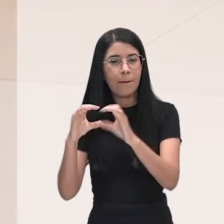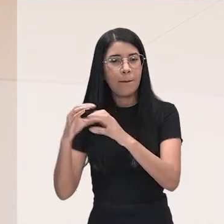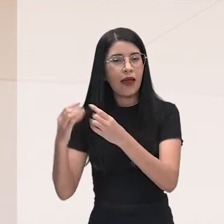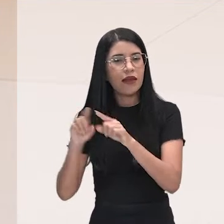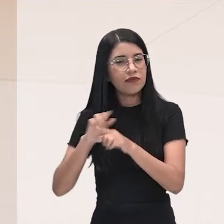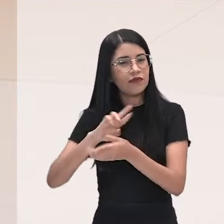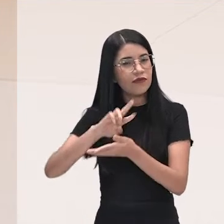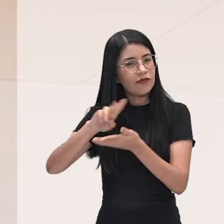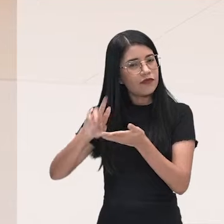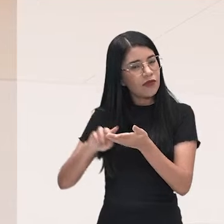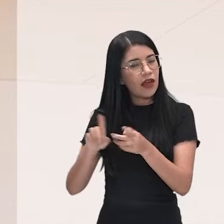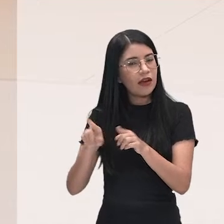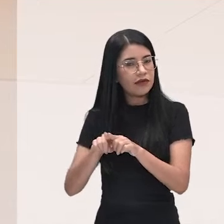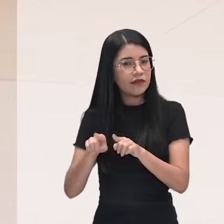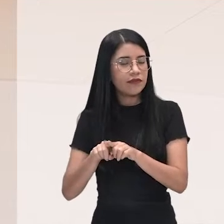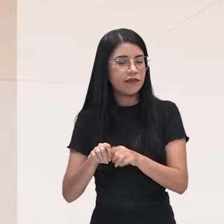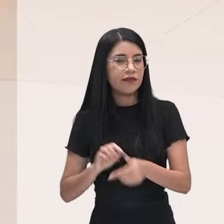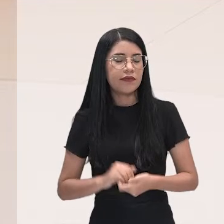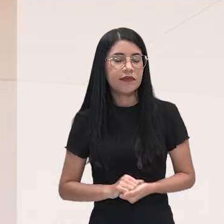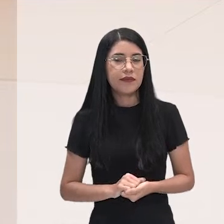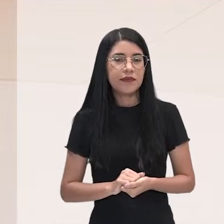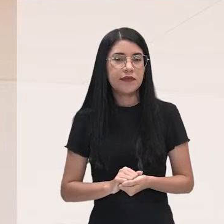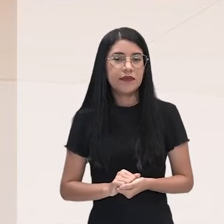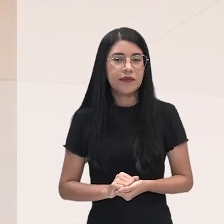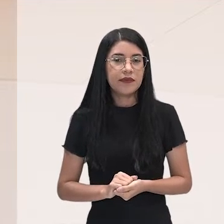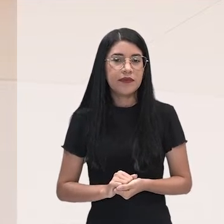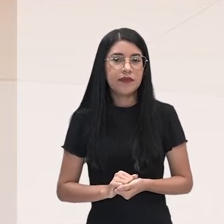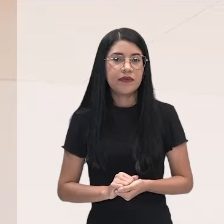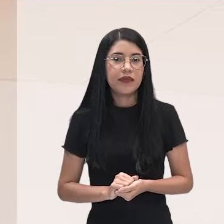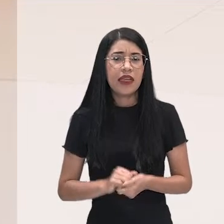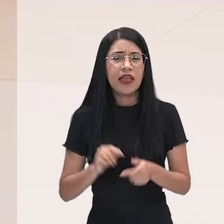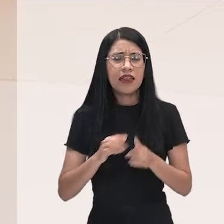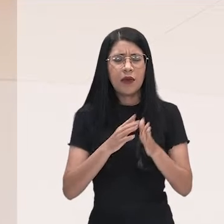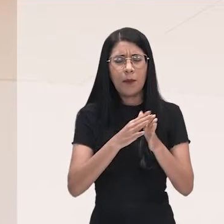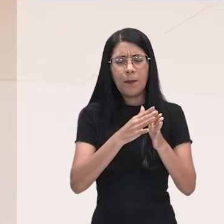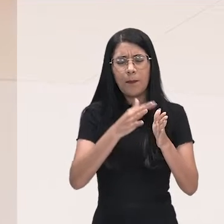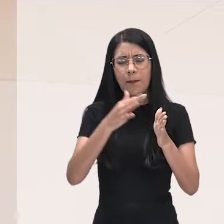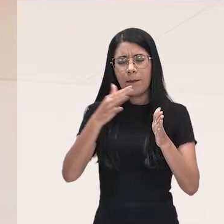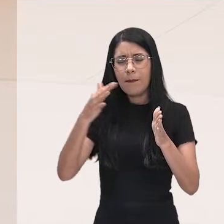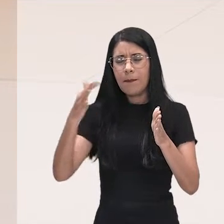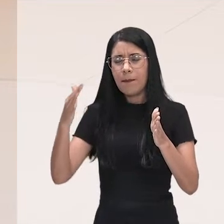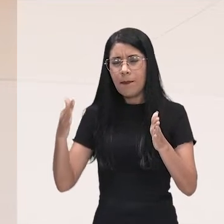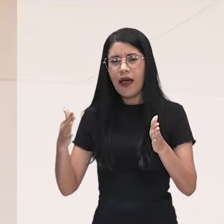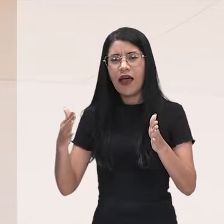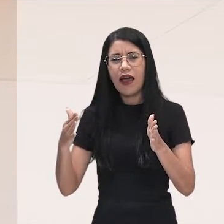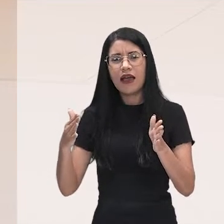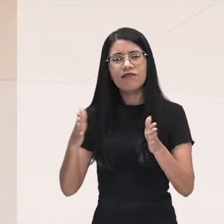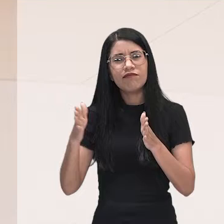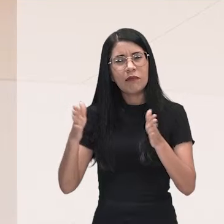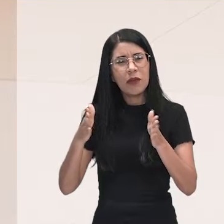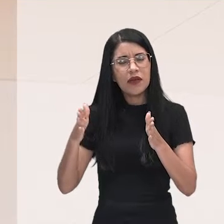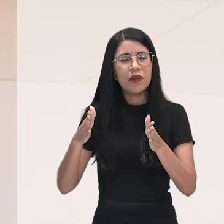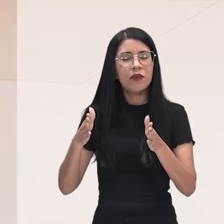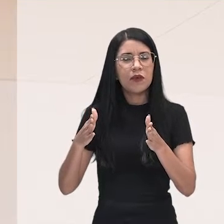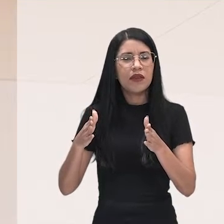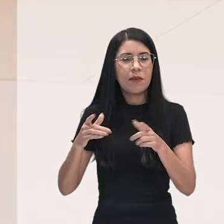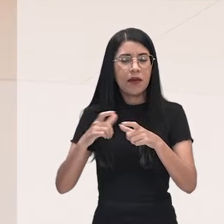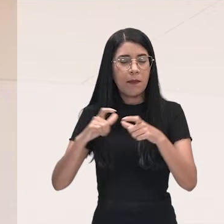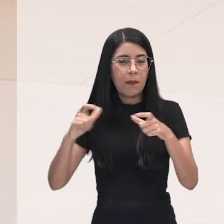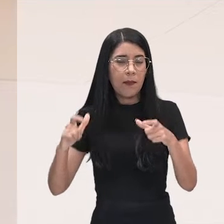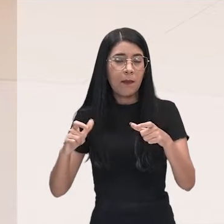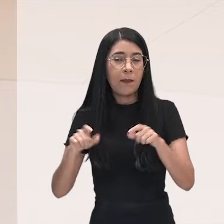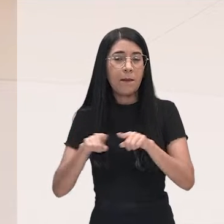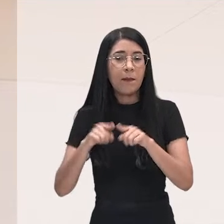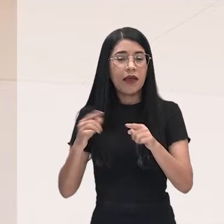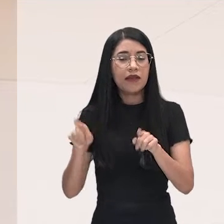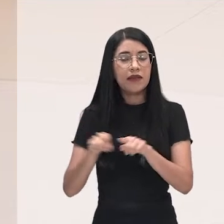revolução industrial no espaço rural, tá certo? Bem, a primeira revolução industrial aconteceu